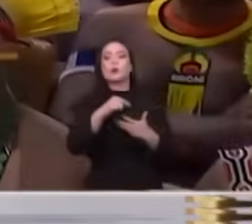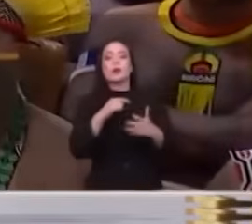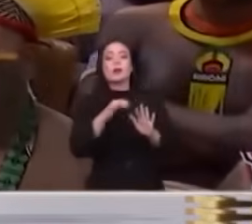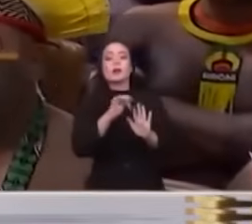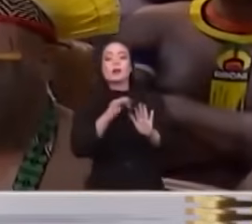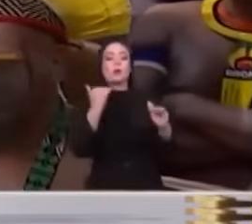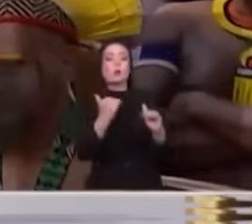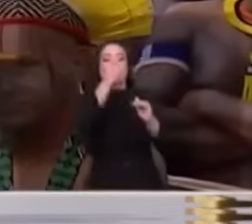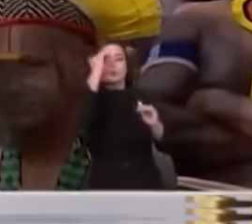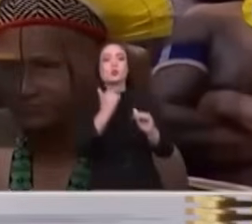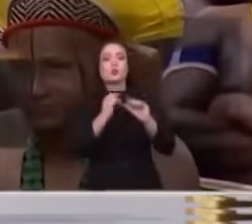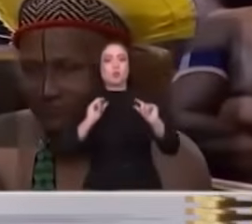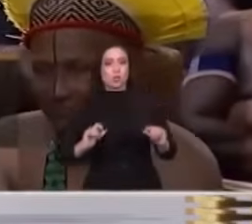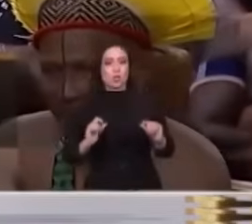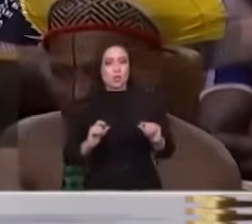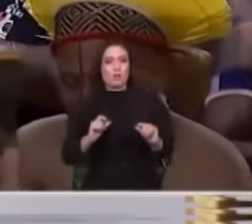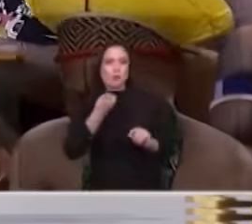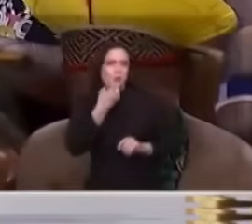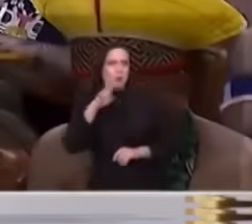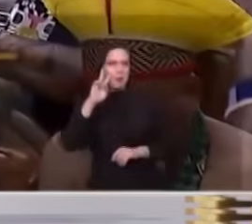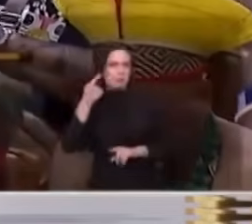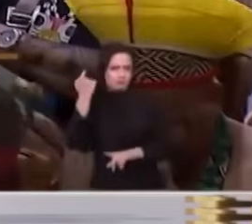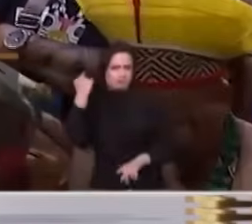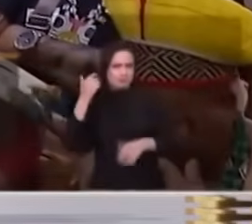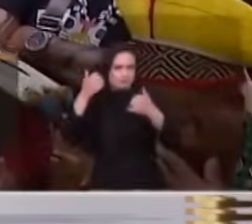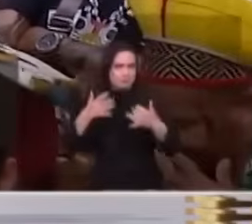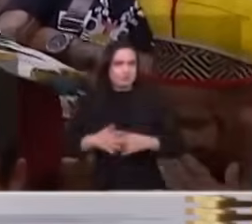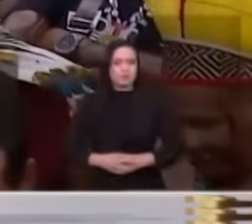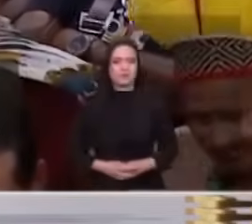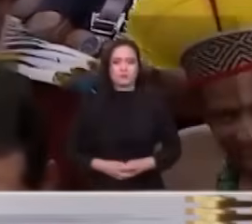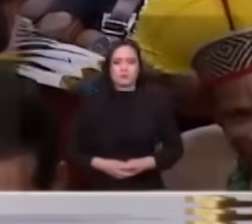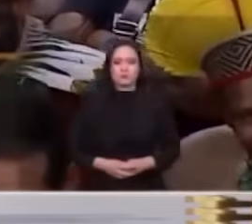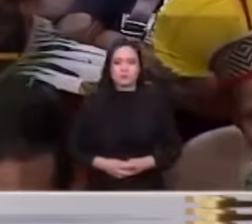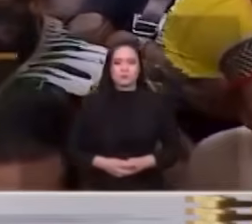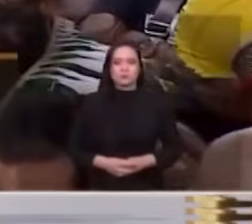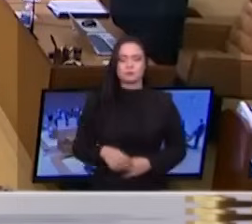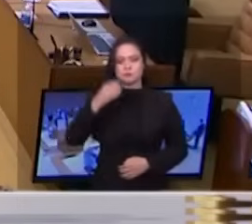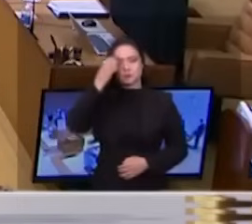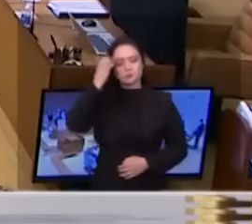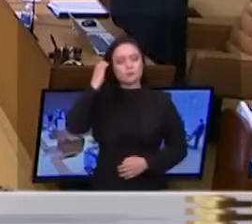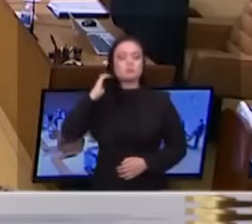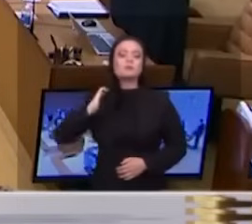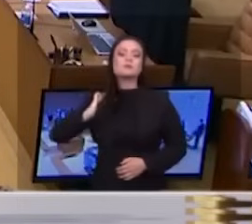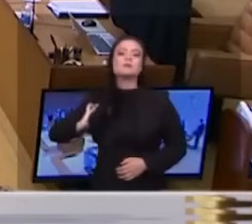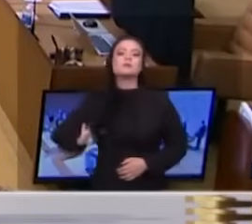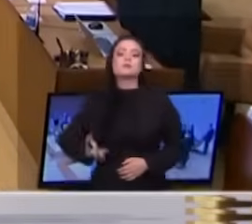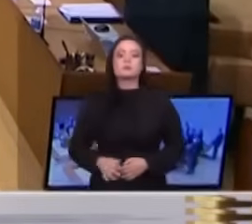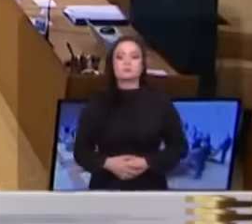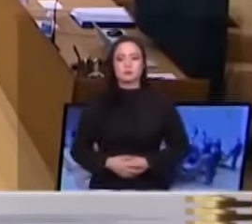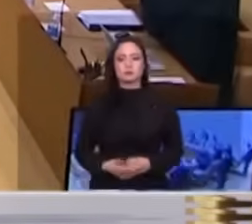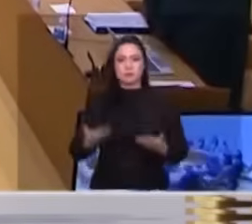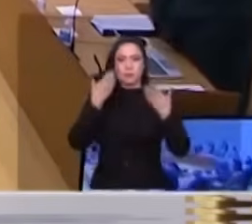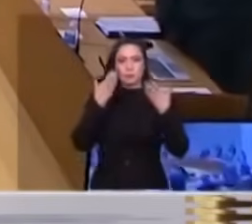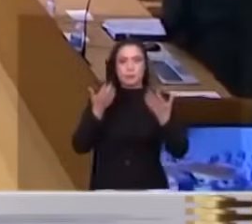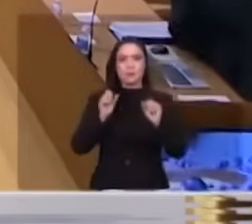efetivamente em outubro de 88, quando foi promulgada a Constituição. Por isso, essa briga toda no país. A